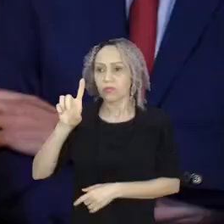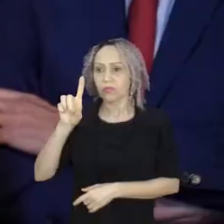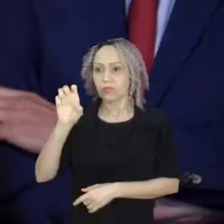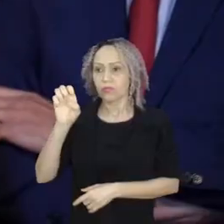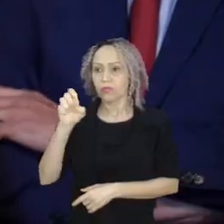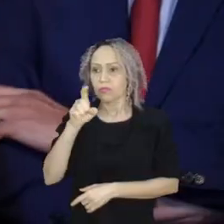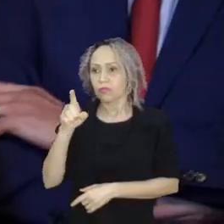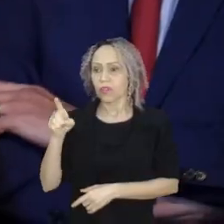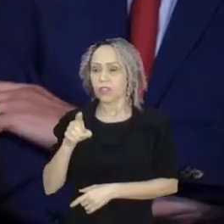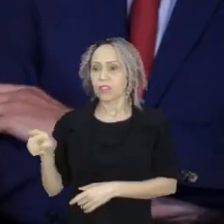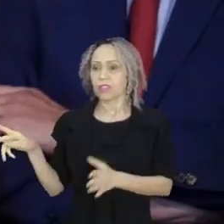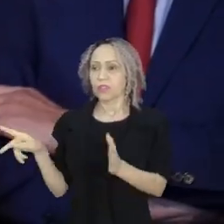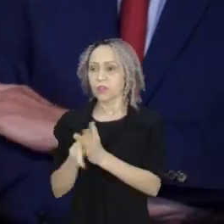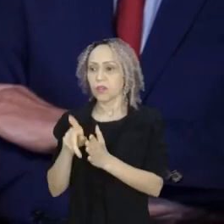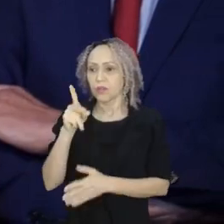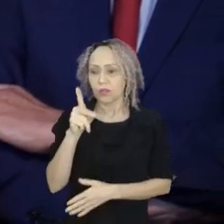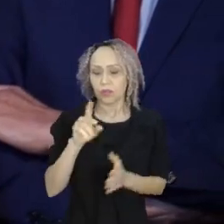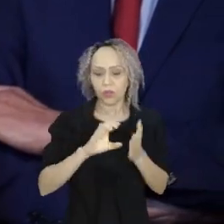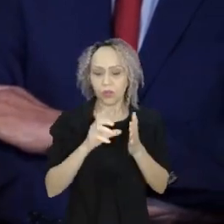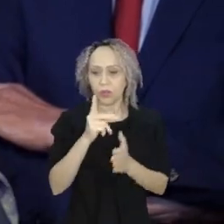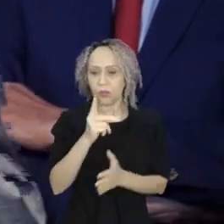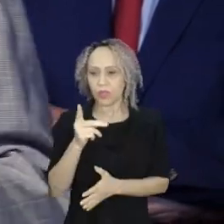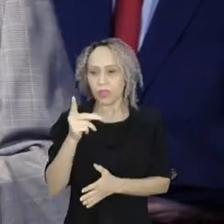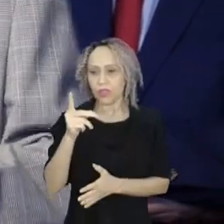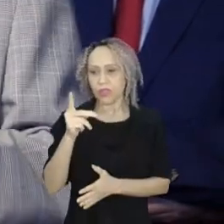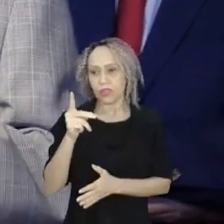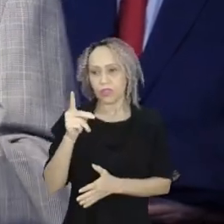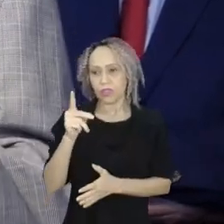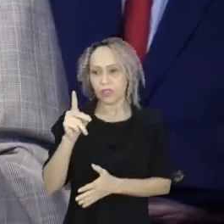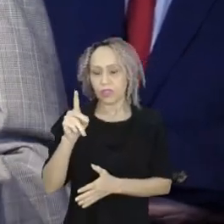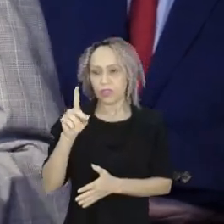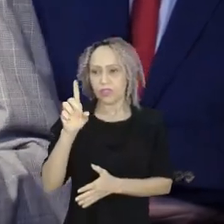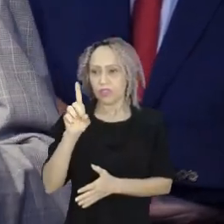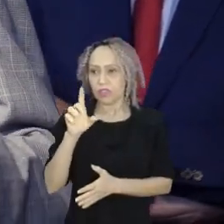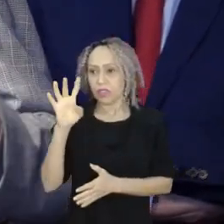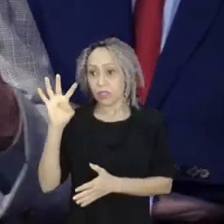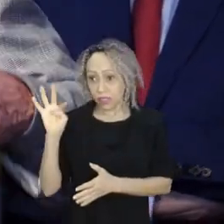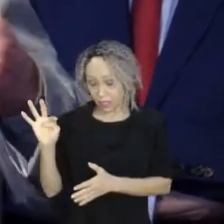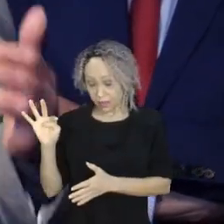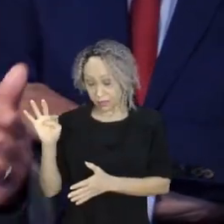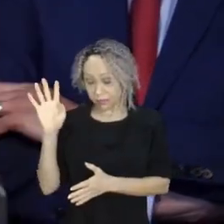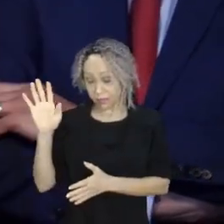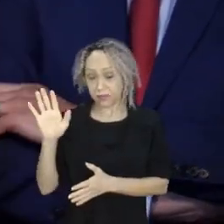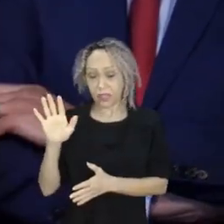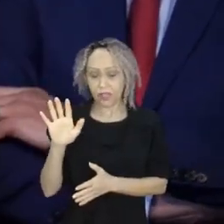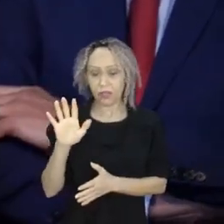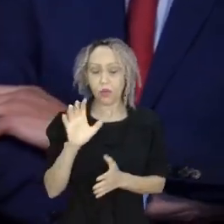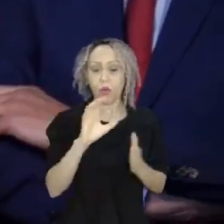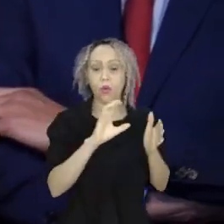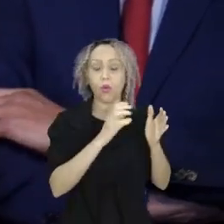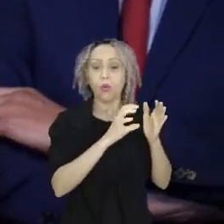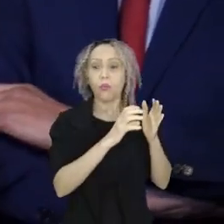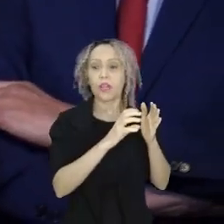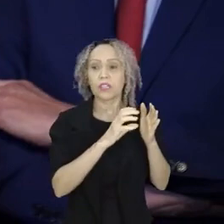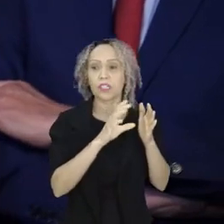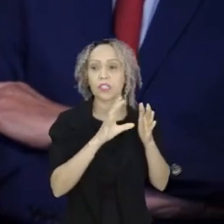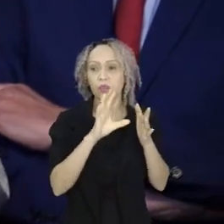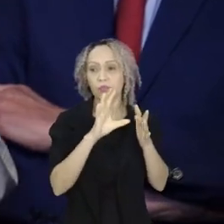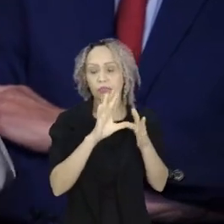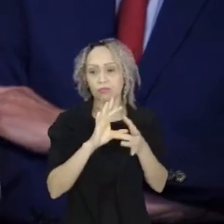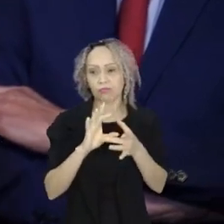foi indicado pela União Brasil, ele vai se afastar, pedir licença do PDT e